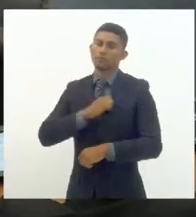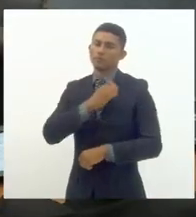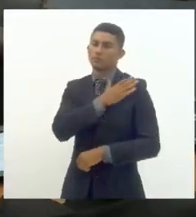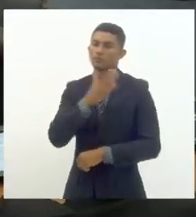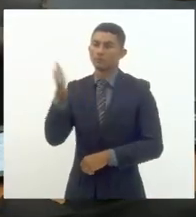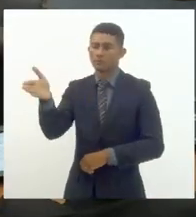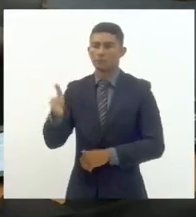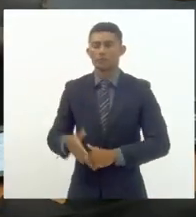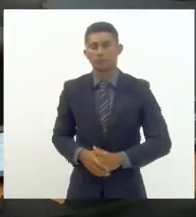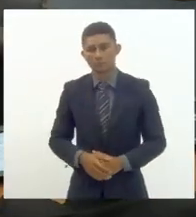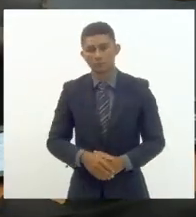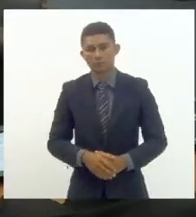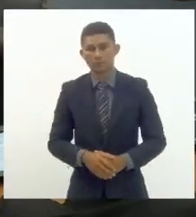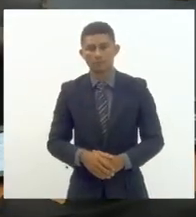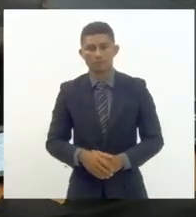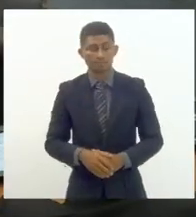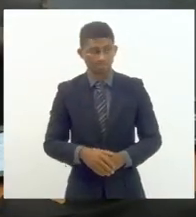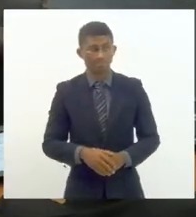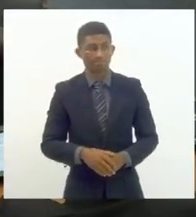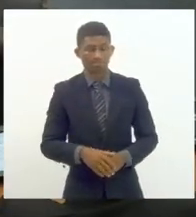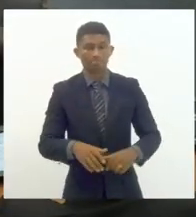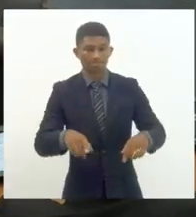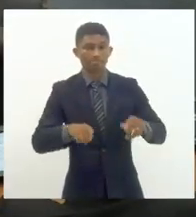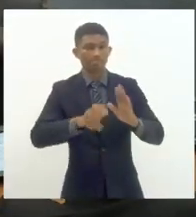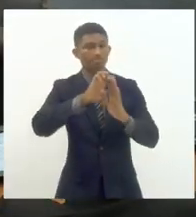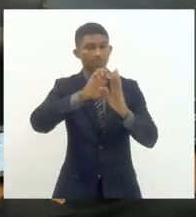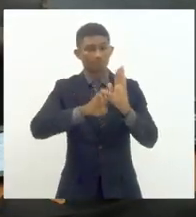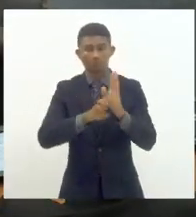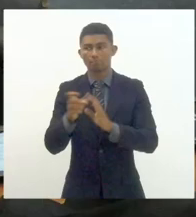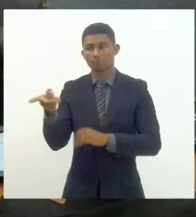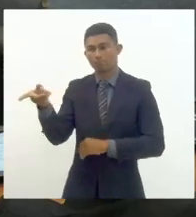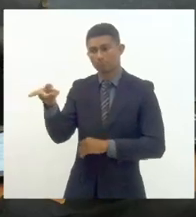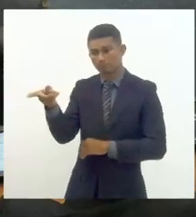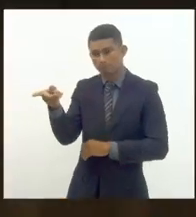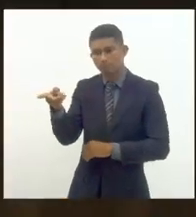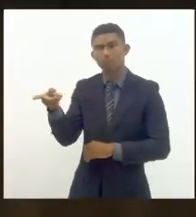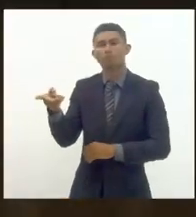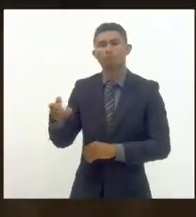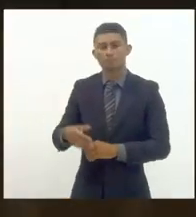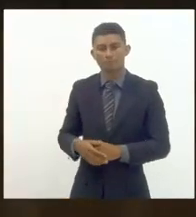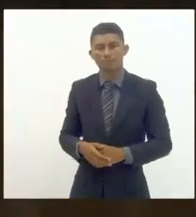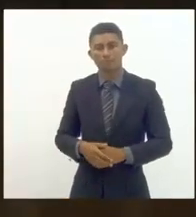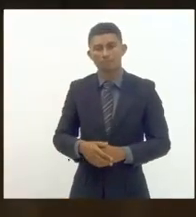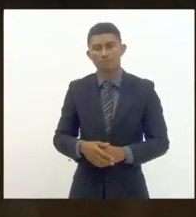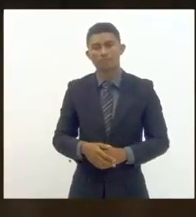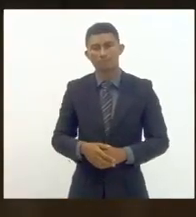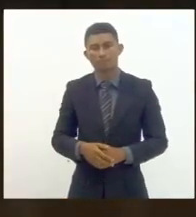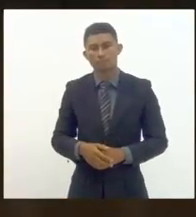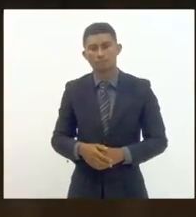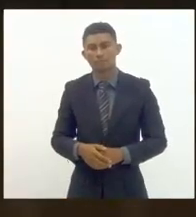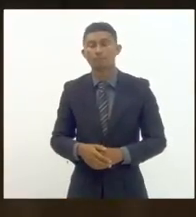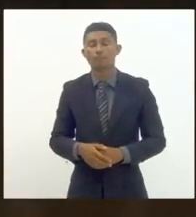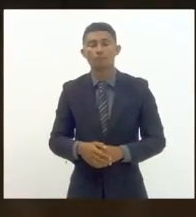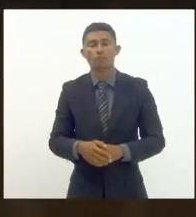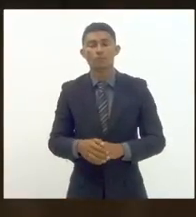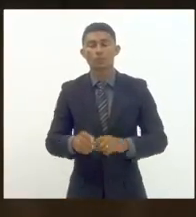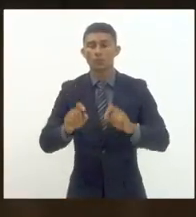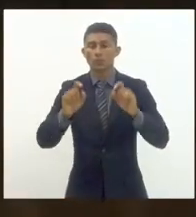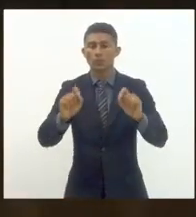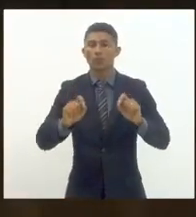E, presidente, só um adendo. A emenda de ambos os deputados, tanto o deputado Luiz Paulo quanto o coronel Jairo, ela segue a